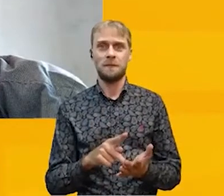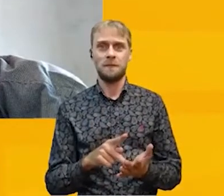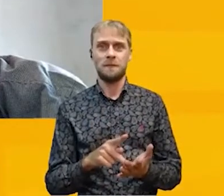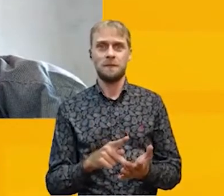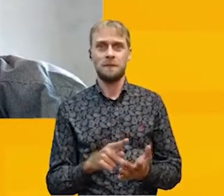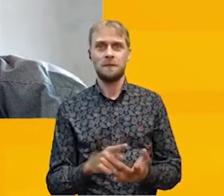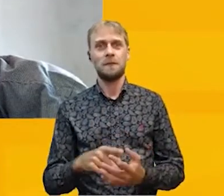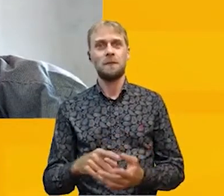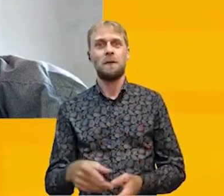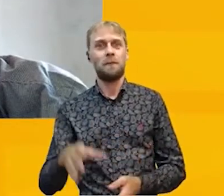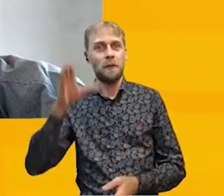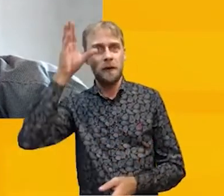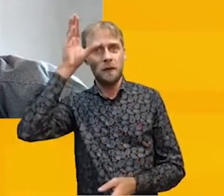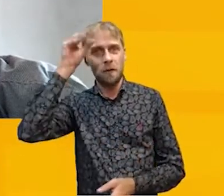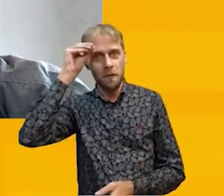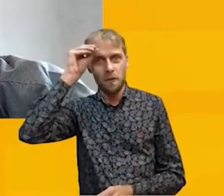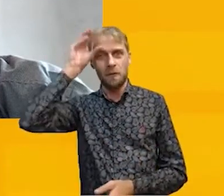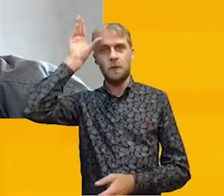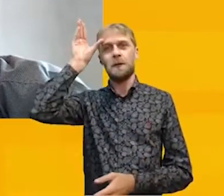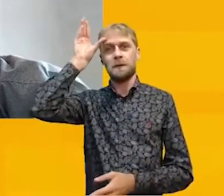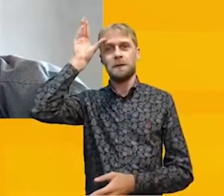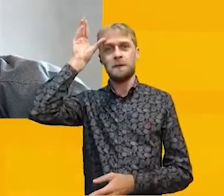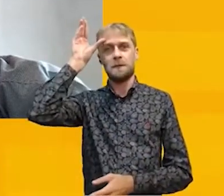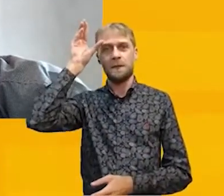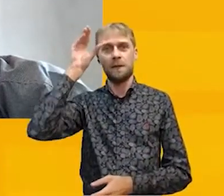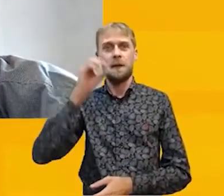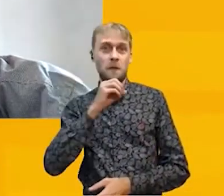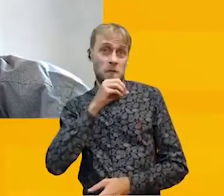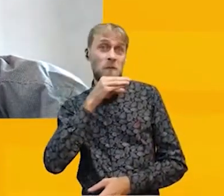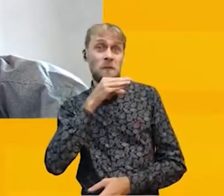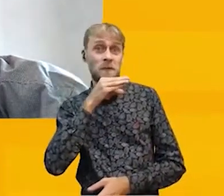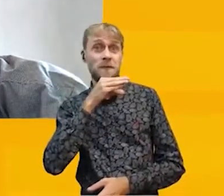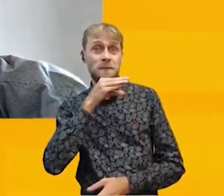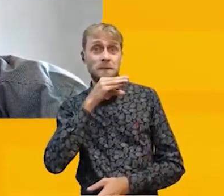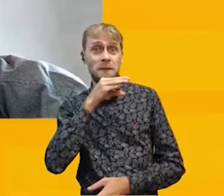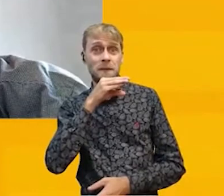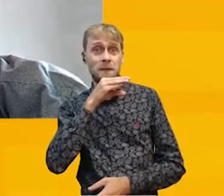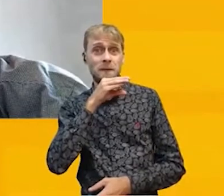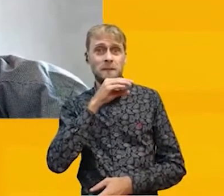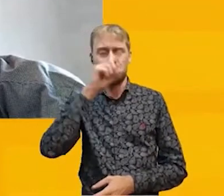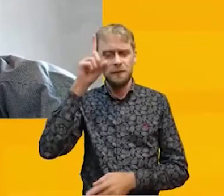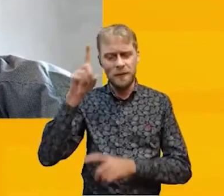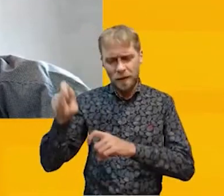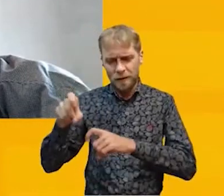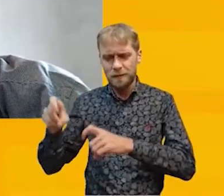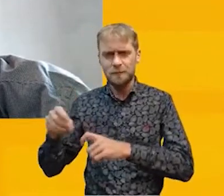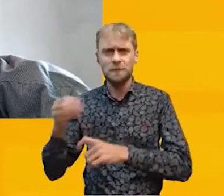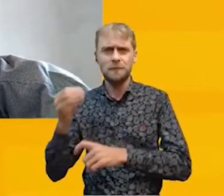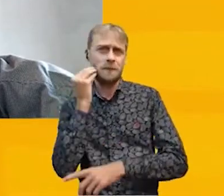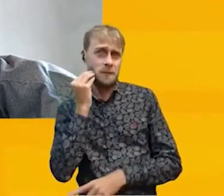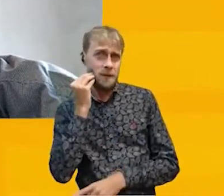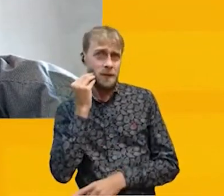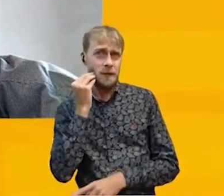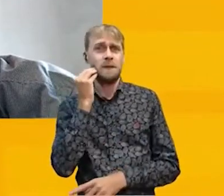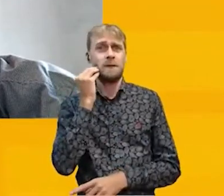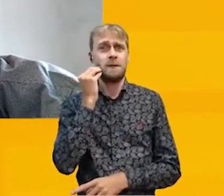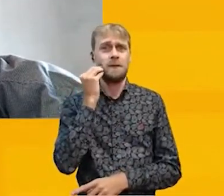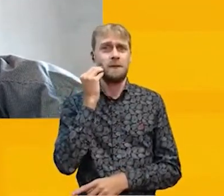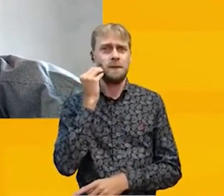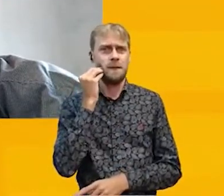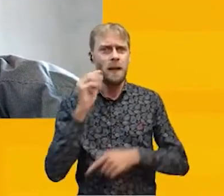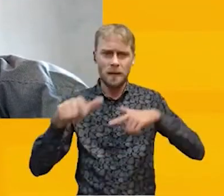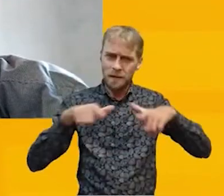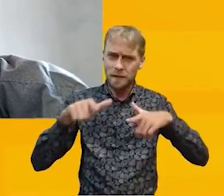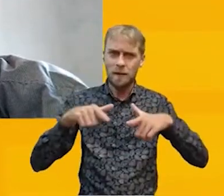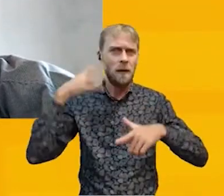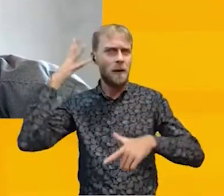campo do conhecimento, que nós estamos fazendo de palestras, dias de campos, de workshops, nós estamos observando